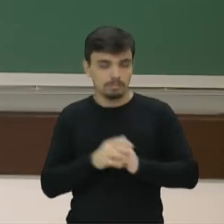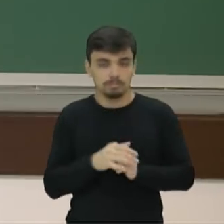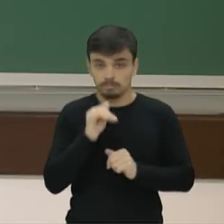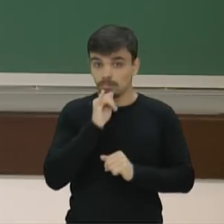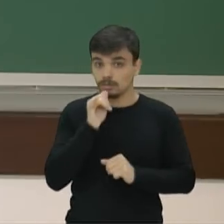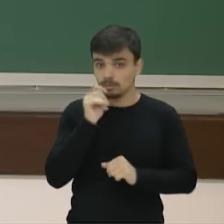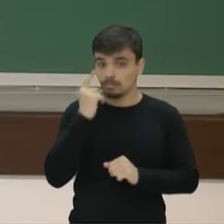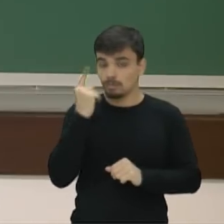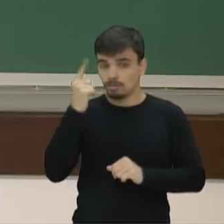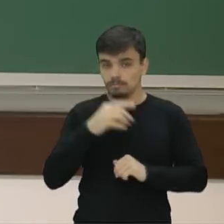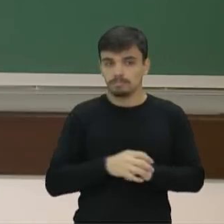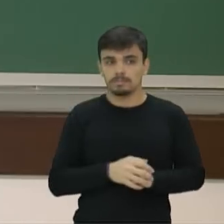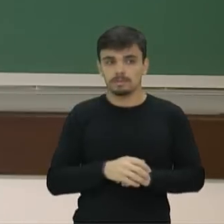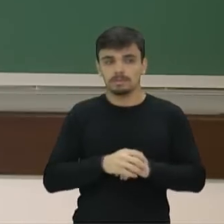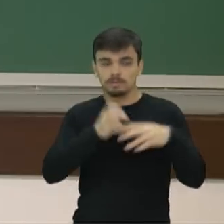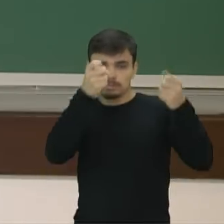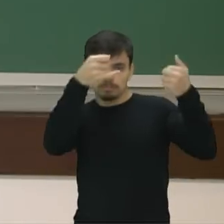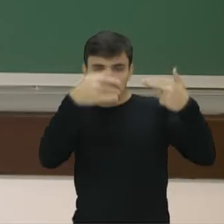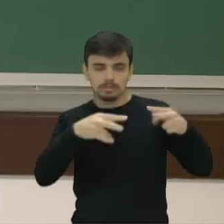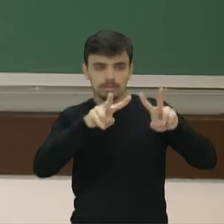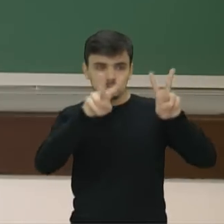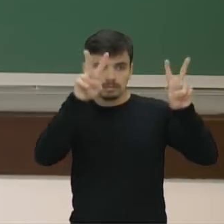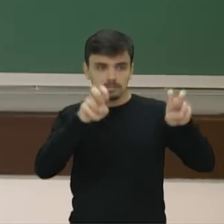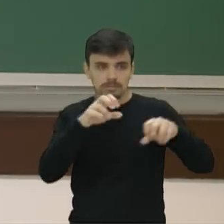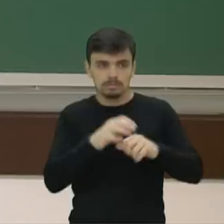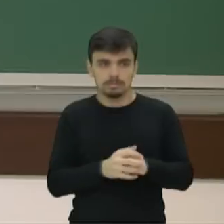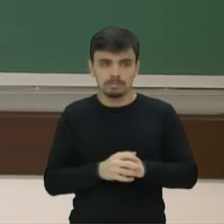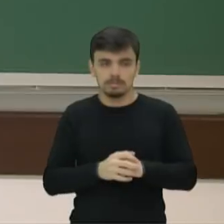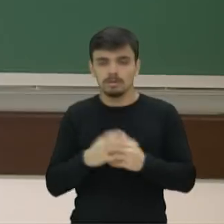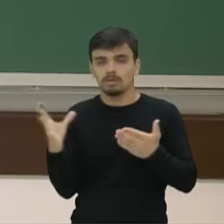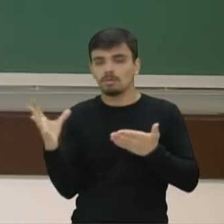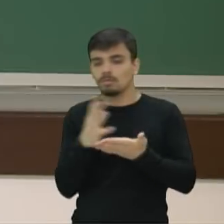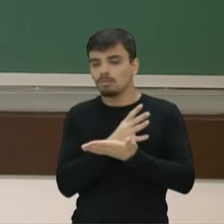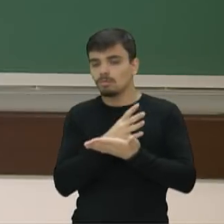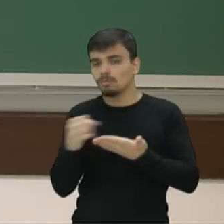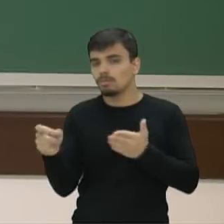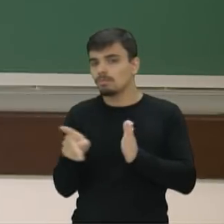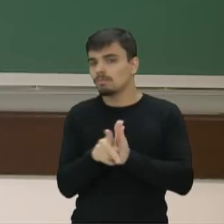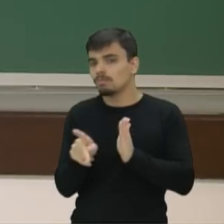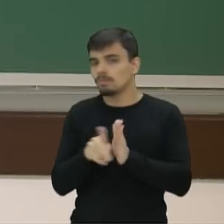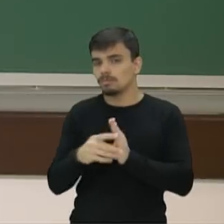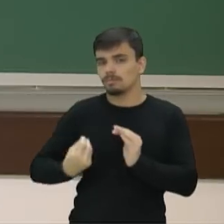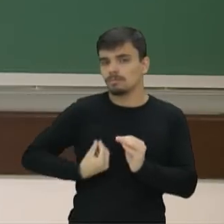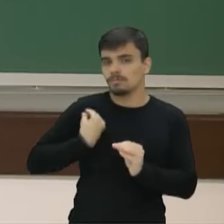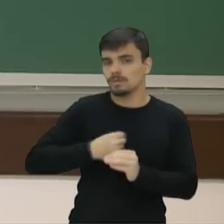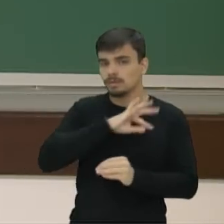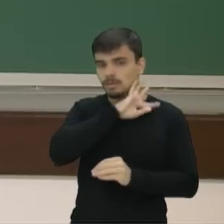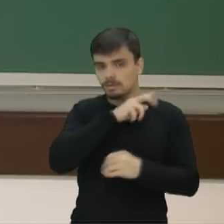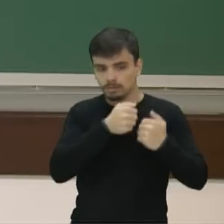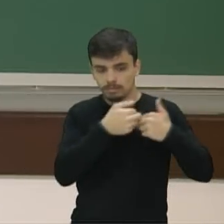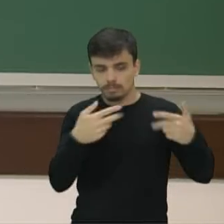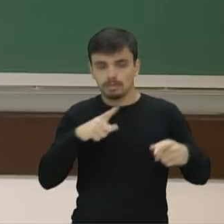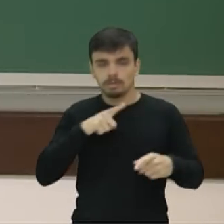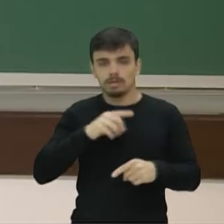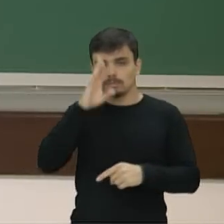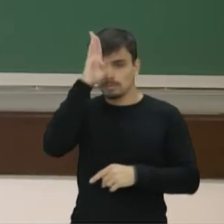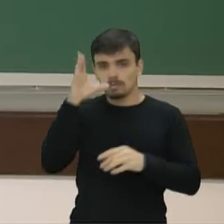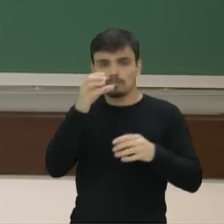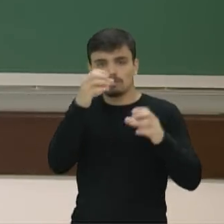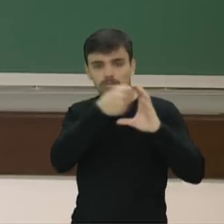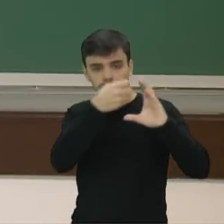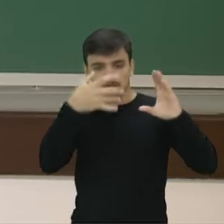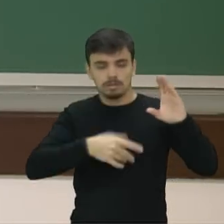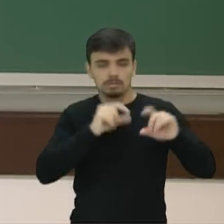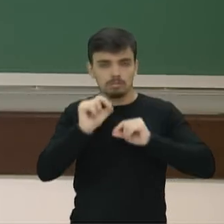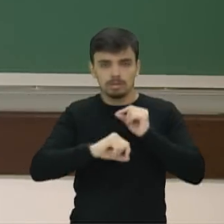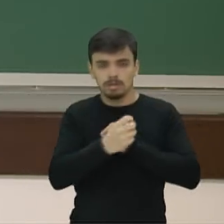por exemplo, quando a gente fala ali, ó, em refúgio da vida silvestre, nós temos ali como principal característica a